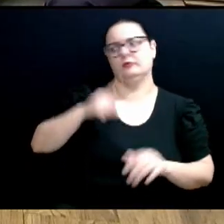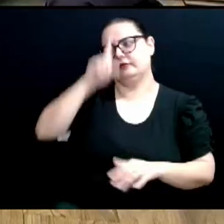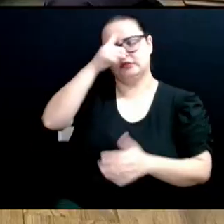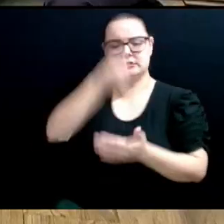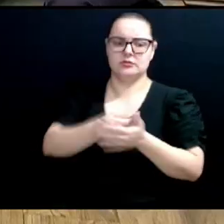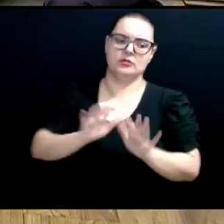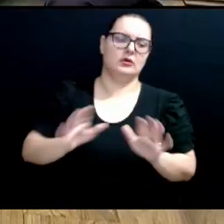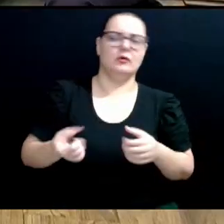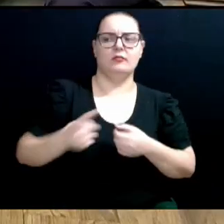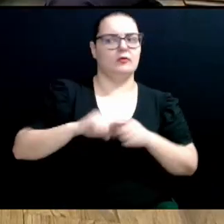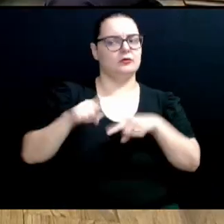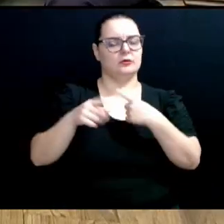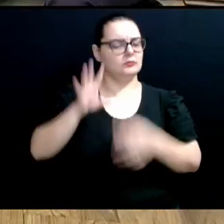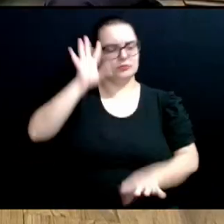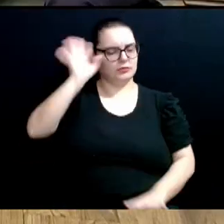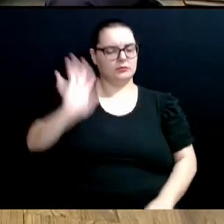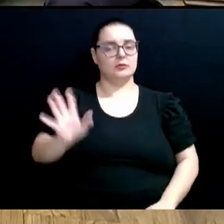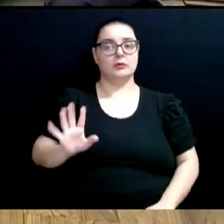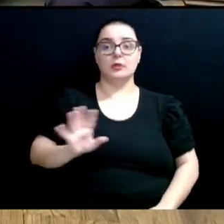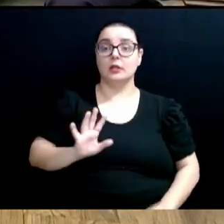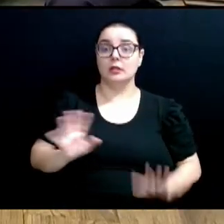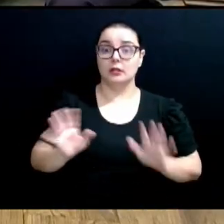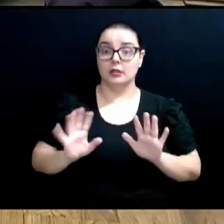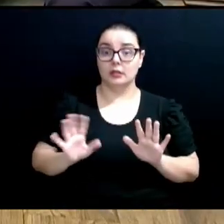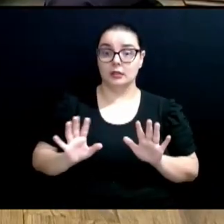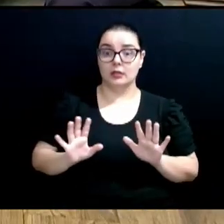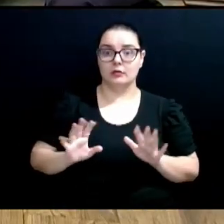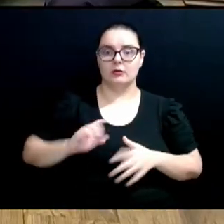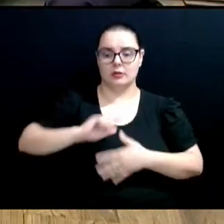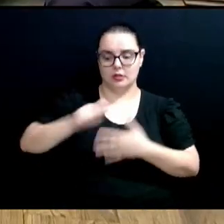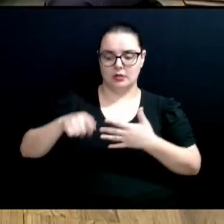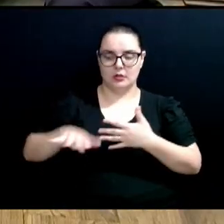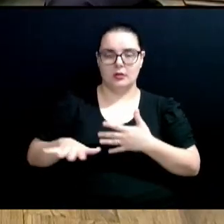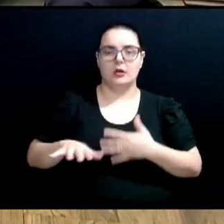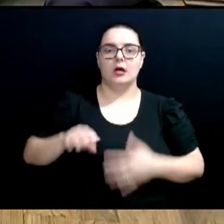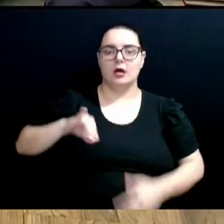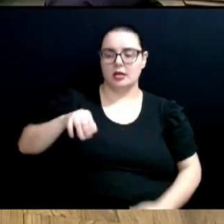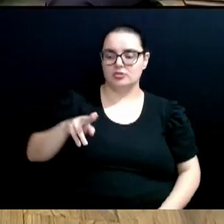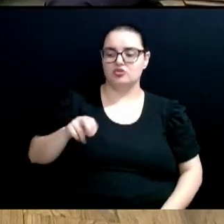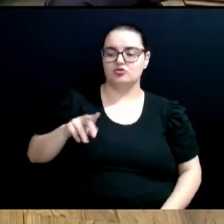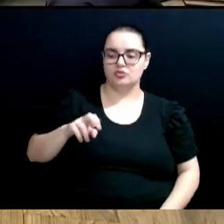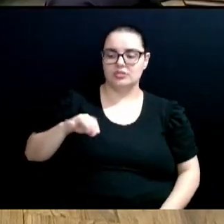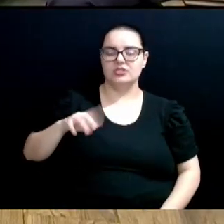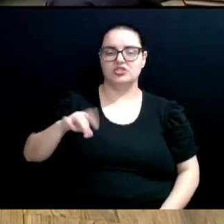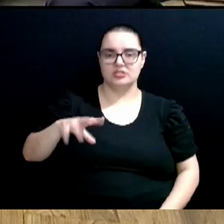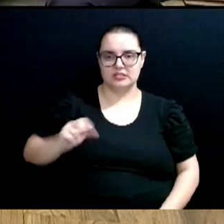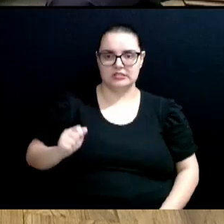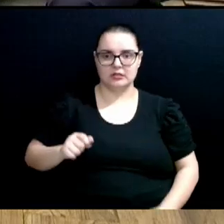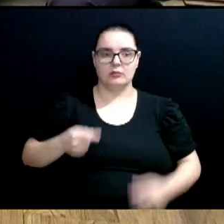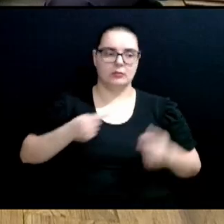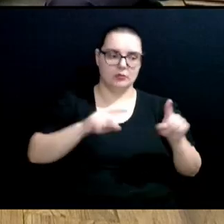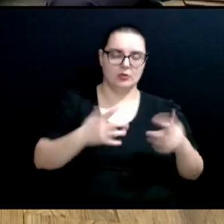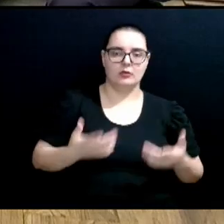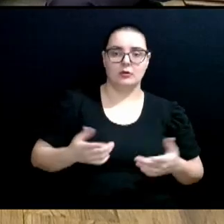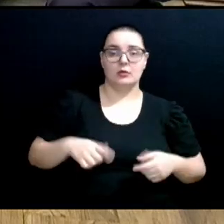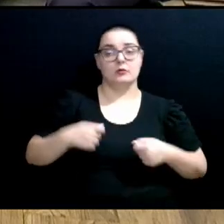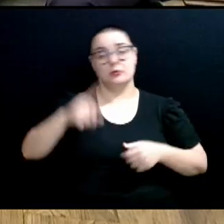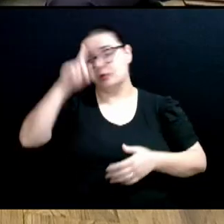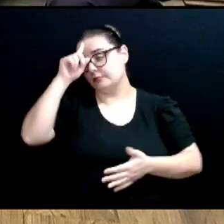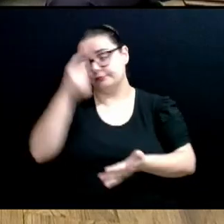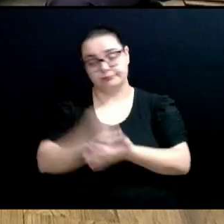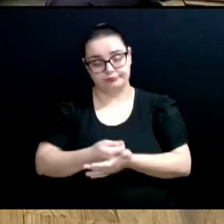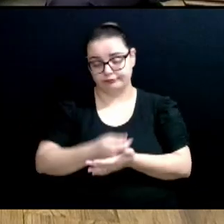dia. Então, uma vez que a jurisdição é provocada, ela deve dar uma decisão. E decisão judicial não vai